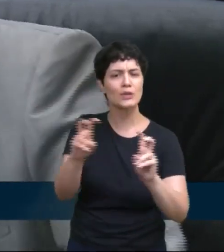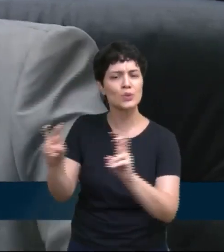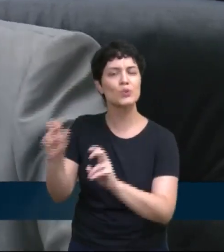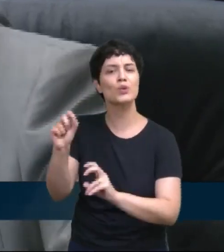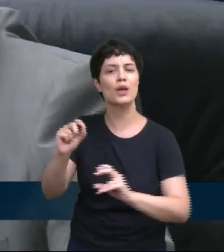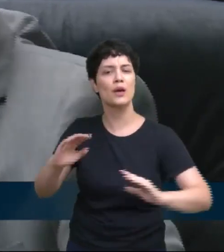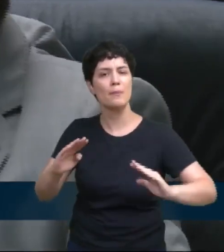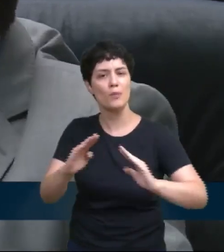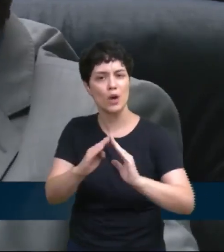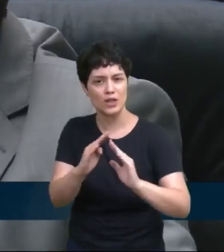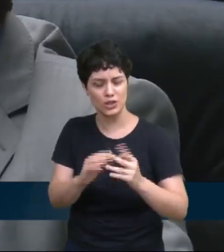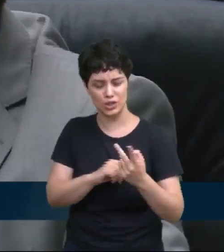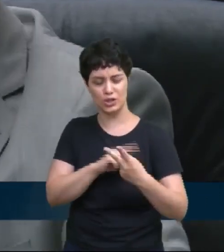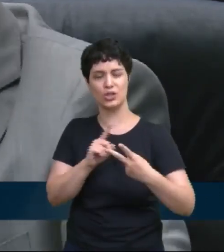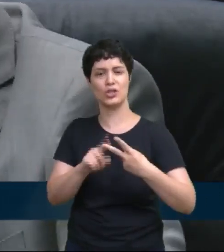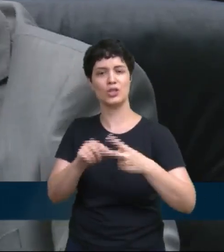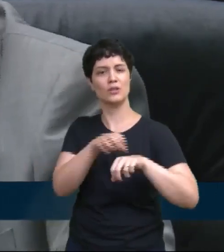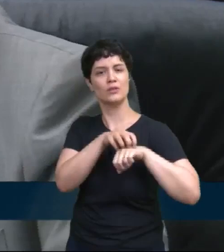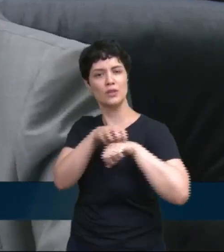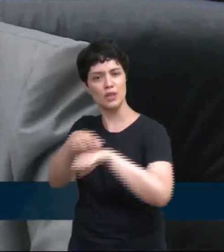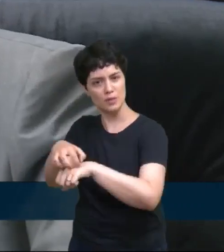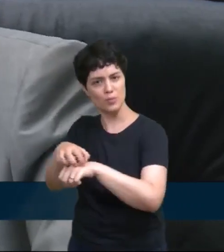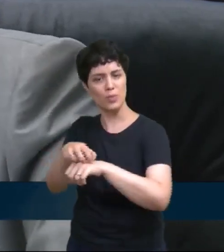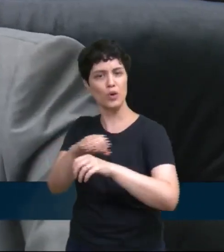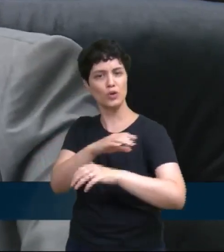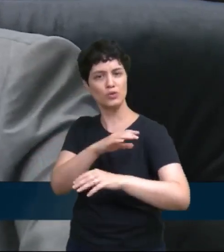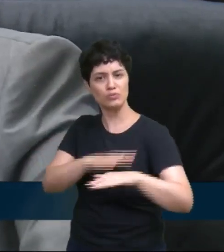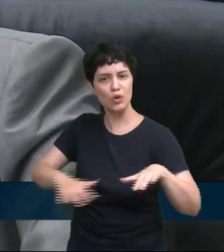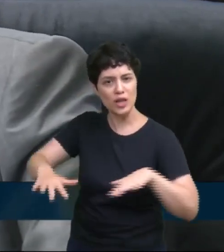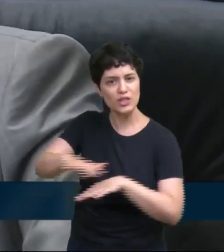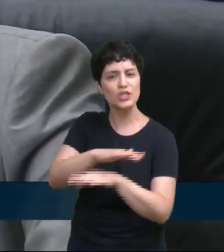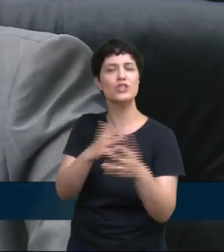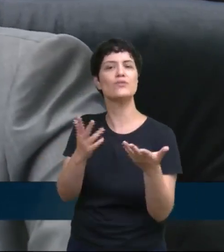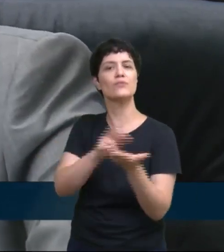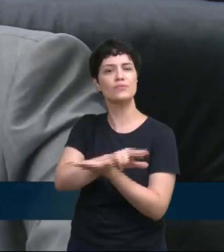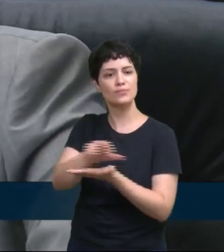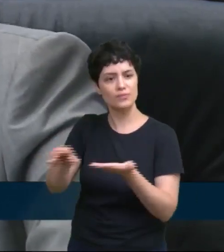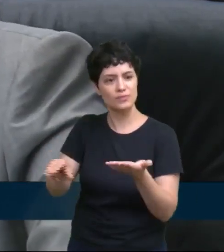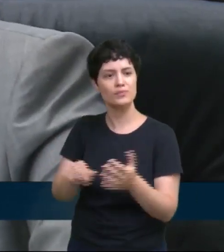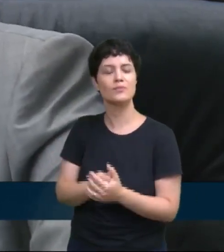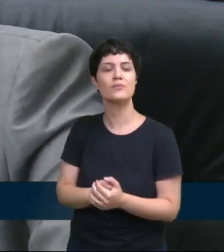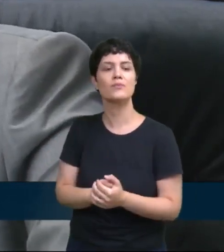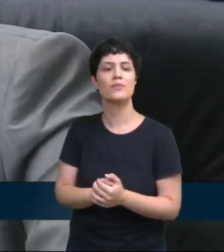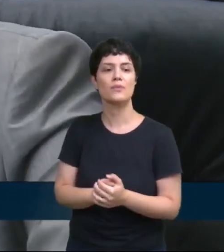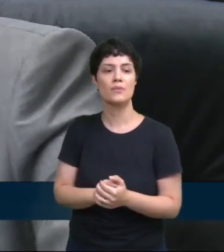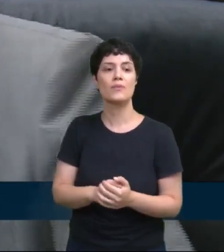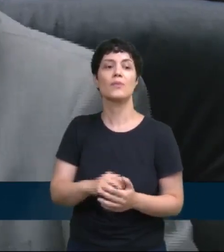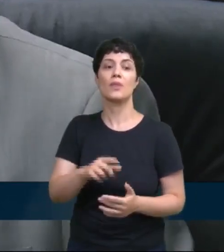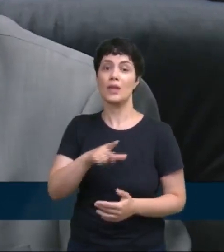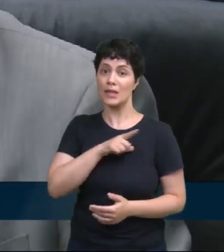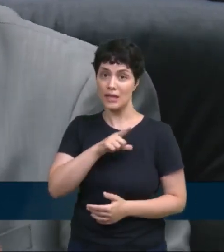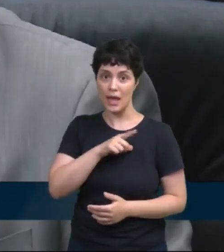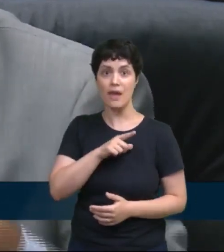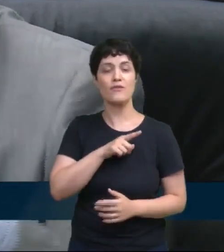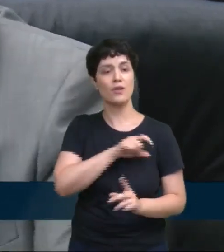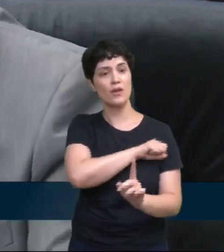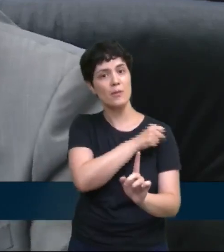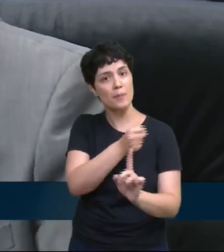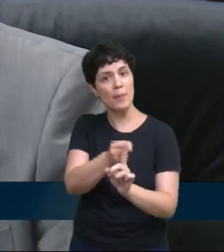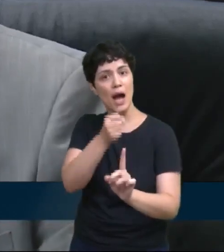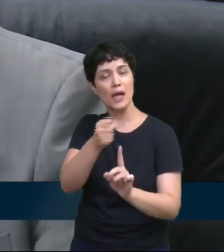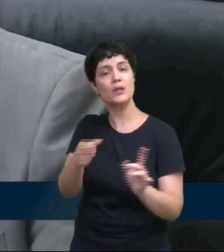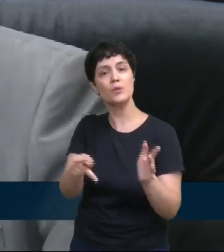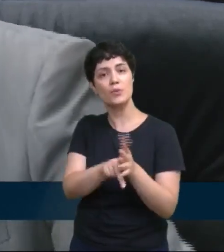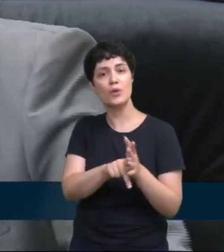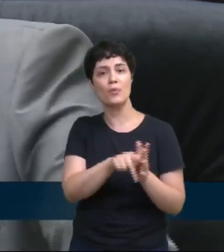social para a herança lernista, urbanística, importante também, mas foi Roberto Requião, depois Maurício Frutti, que consolidaram